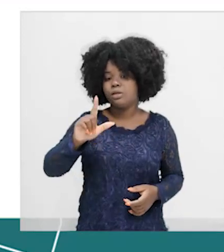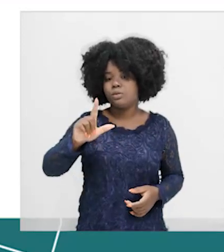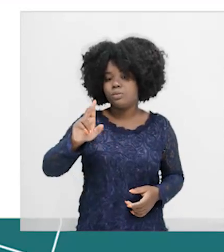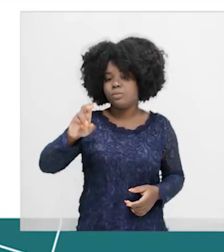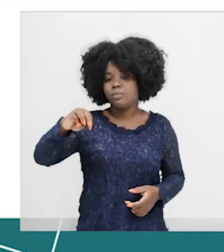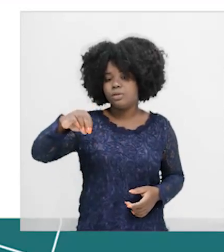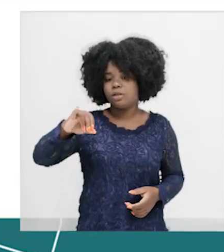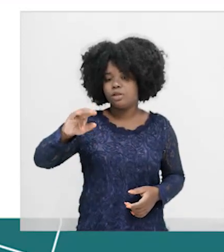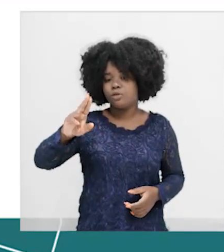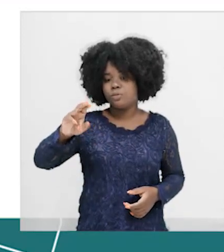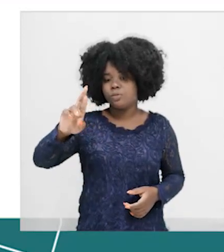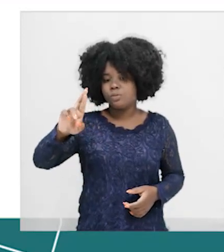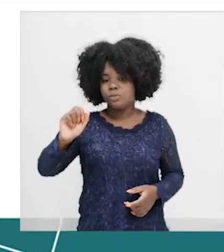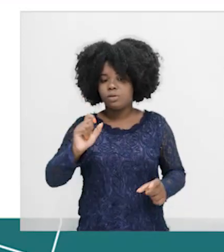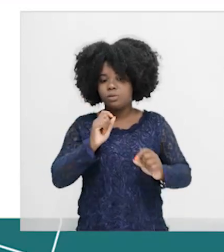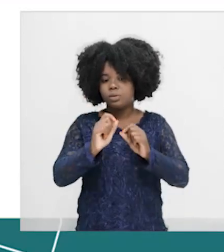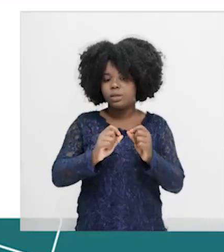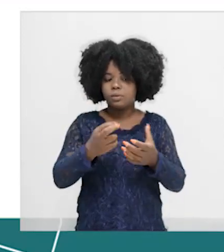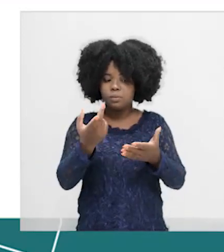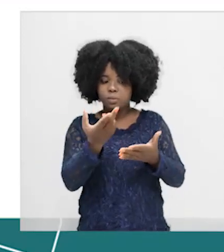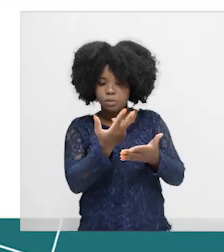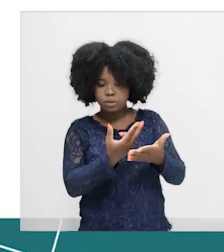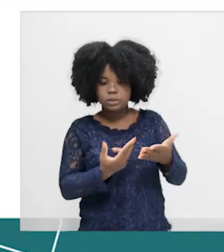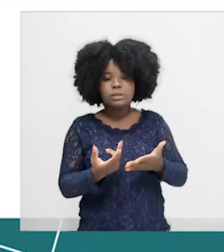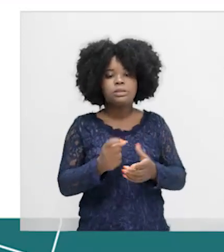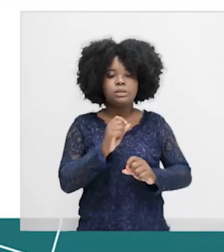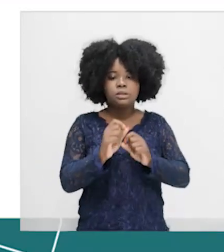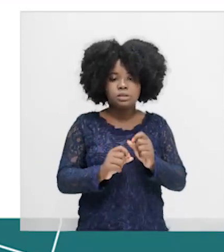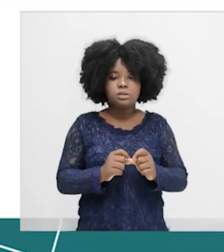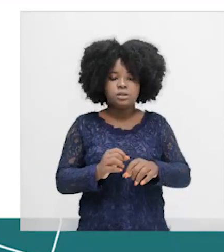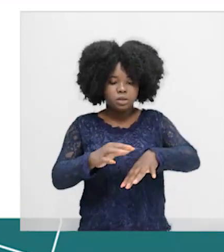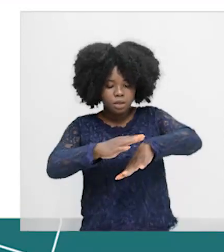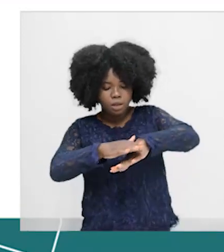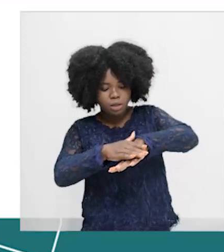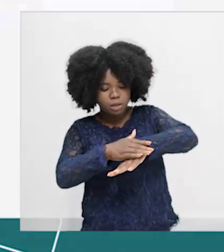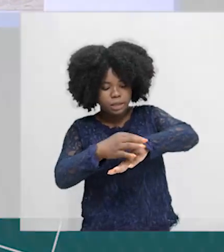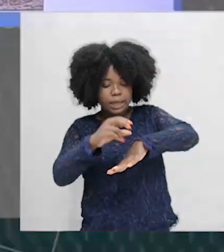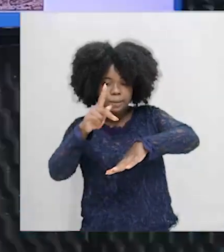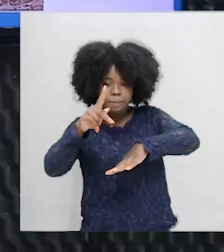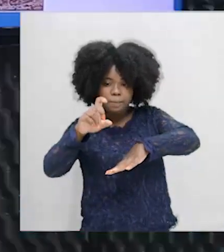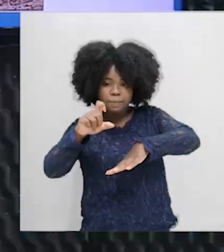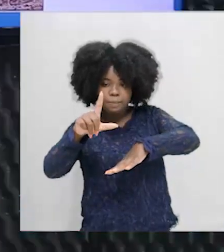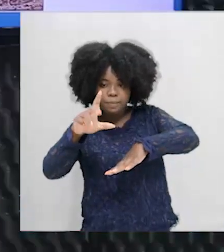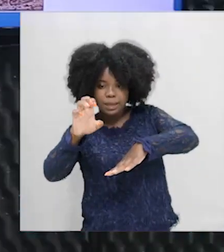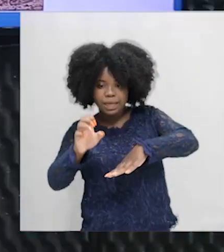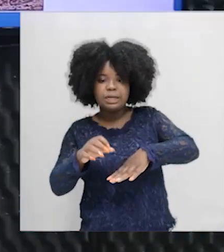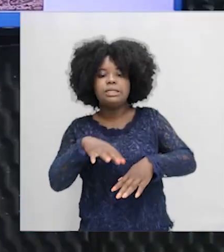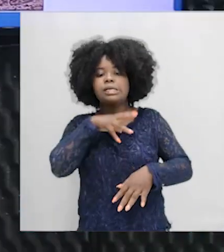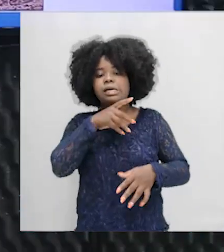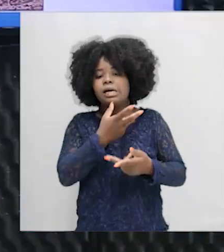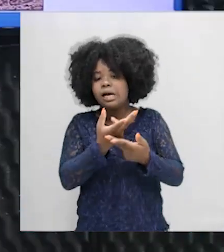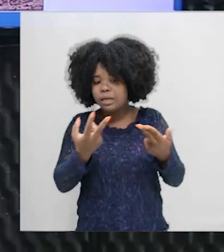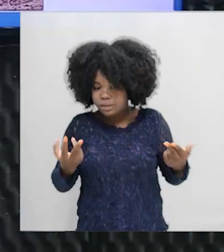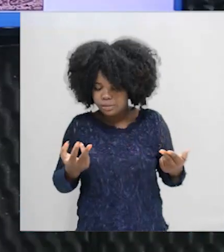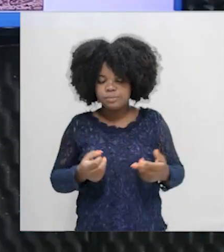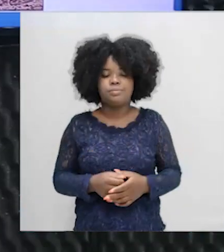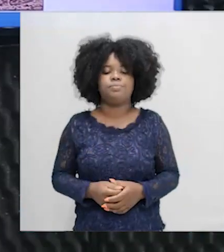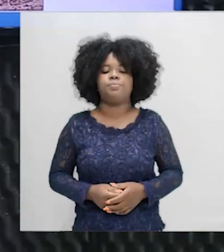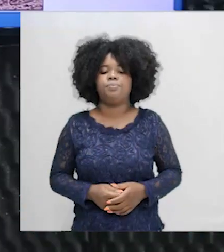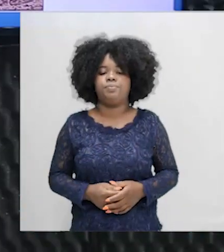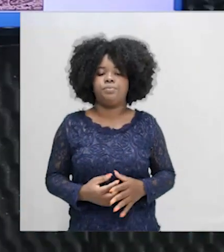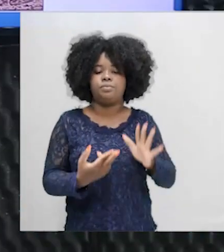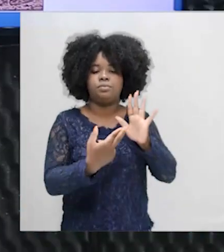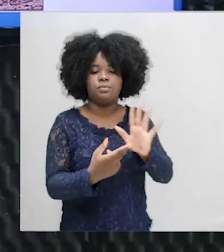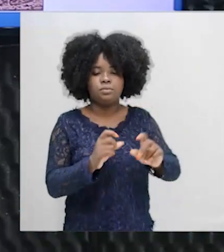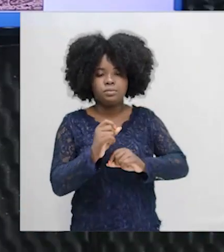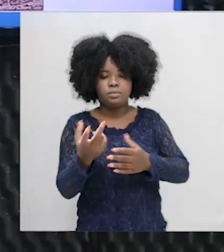professor? É um desenho feito normalmente em peles de animal, né, ou de animais, representando a batalha de Sifim, um dos confrontos entre